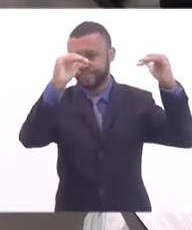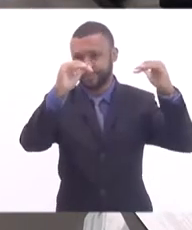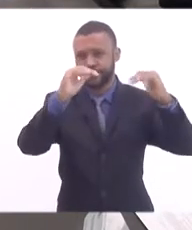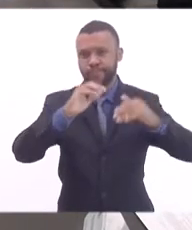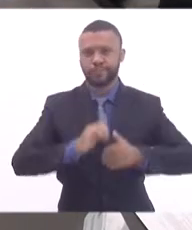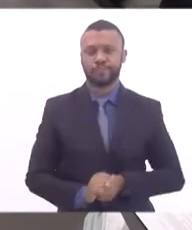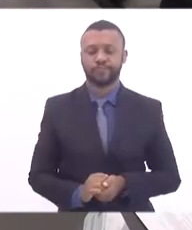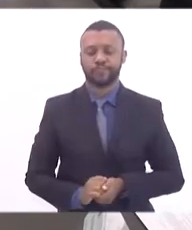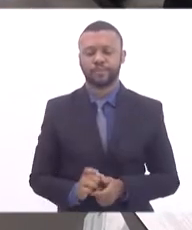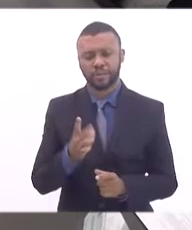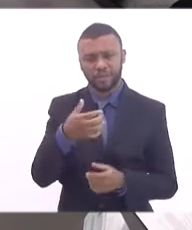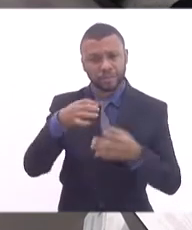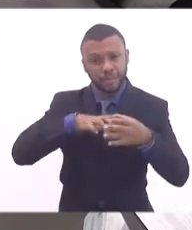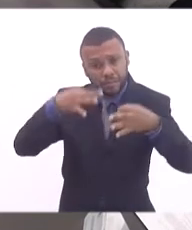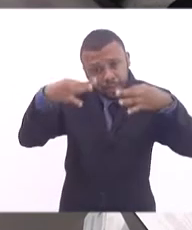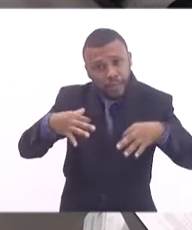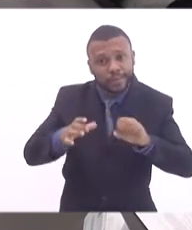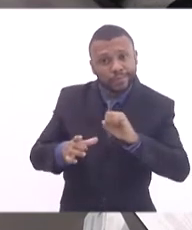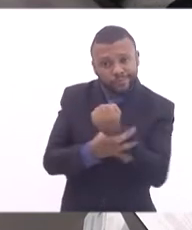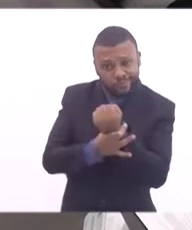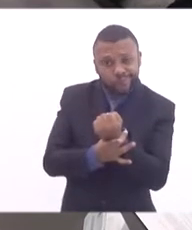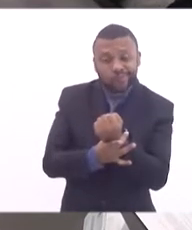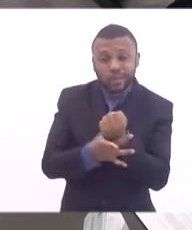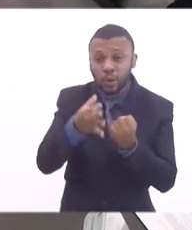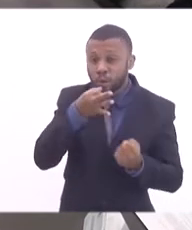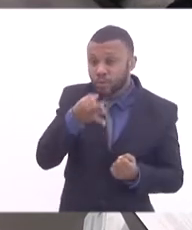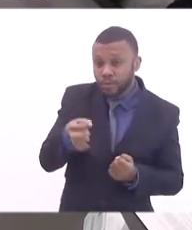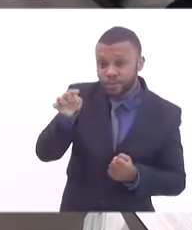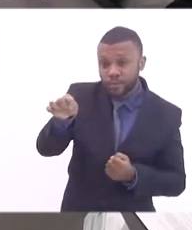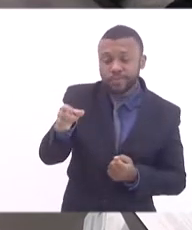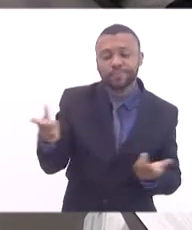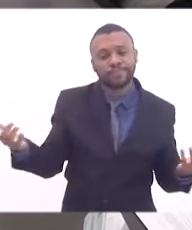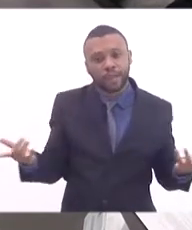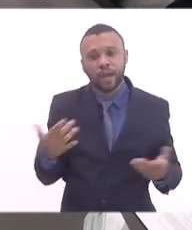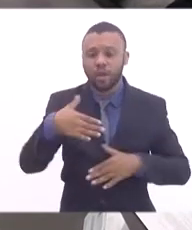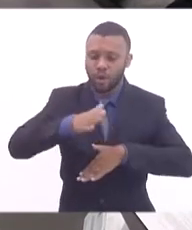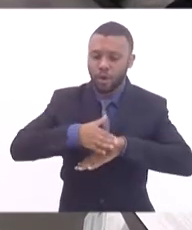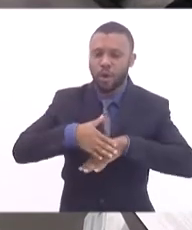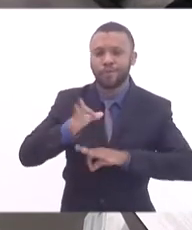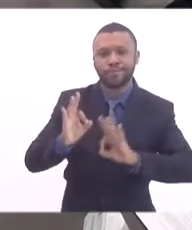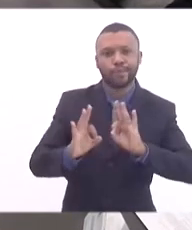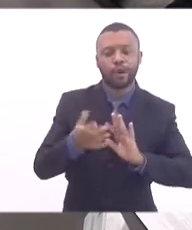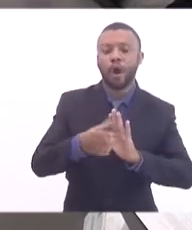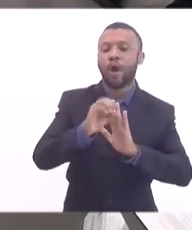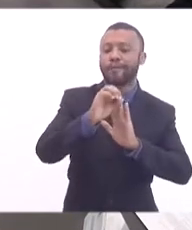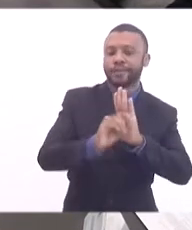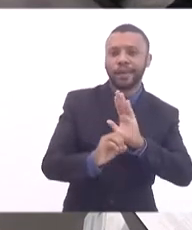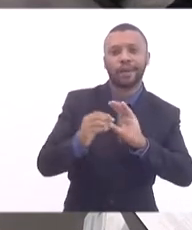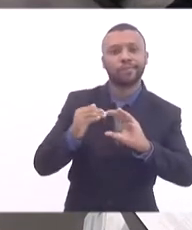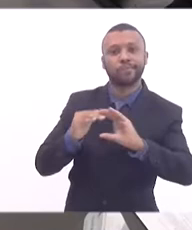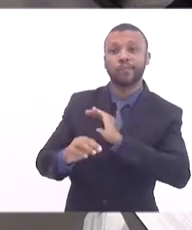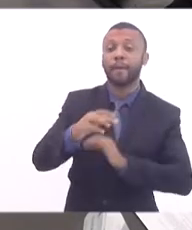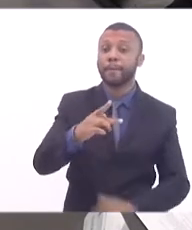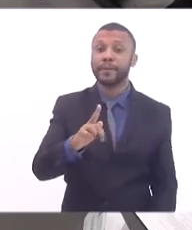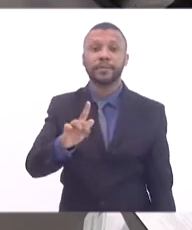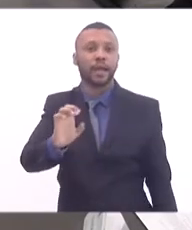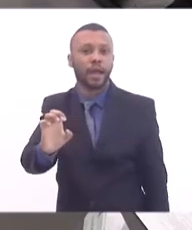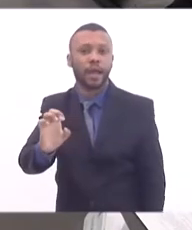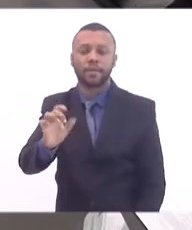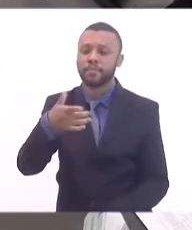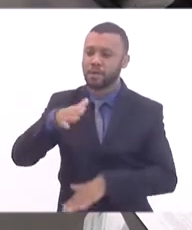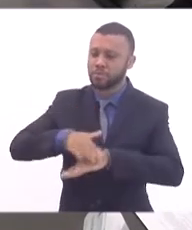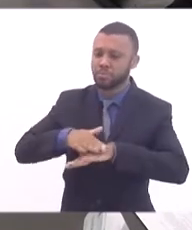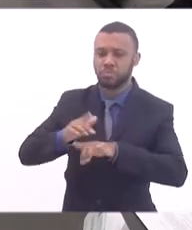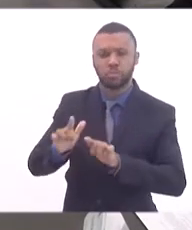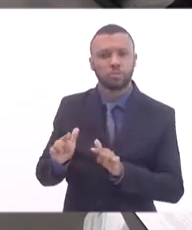seguramente com que o senhor me disse eu vou oficiar A Procuradoria Geral do Estado da cartão a providência